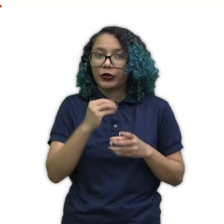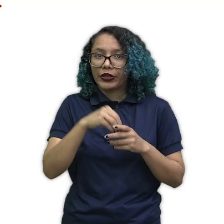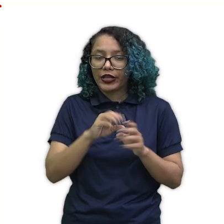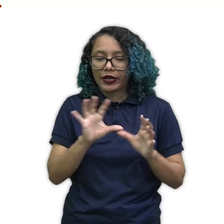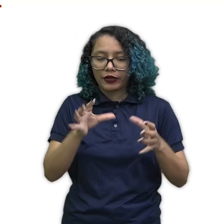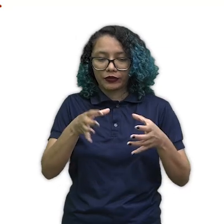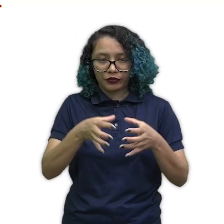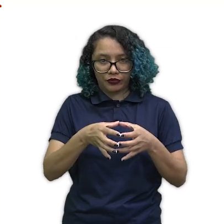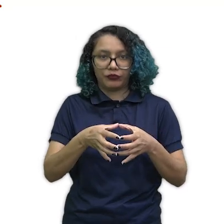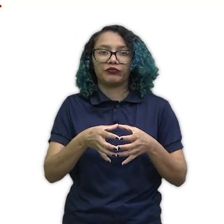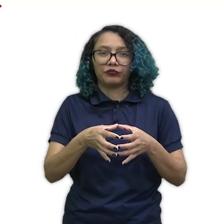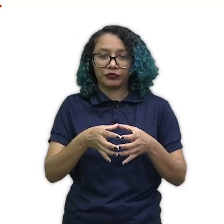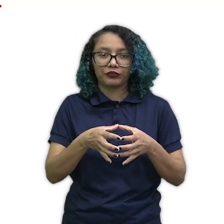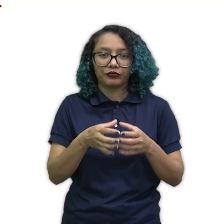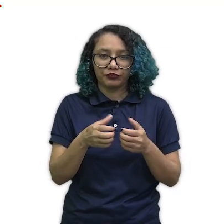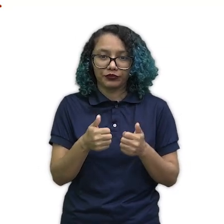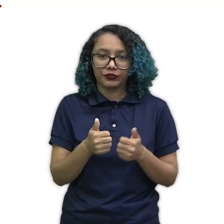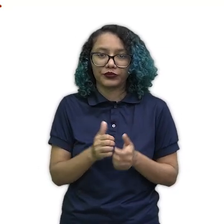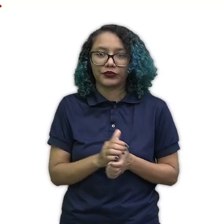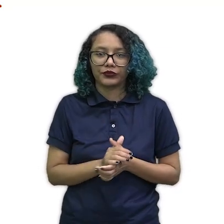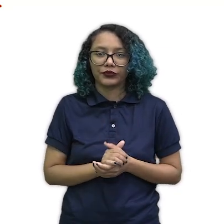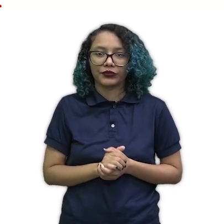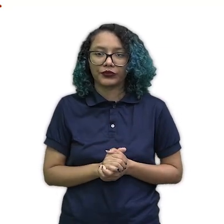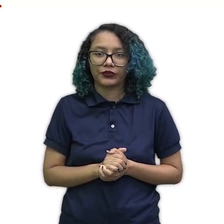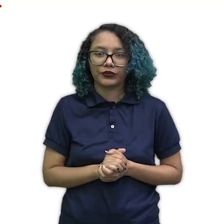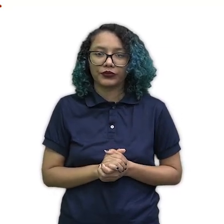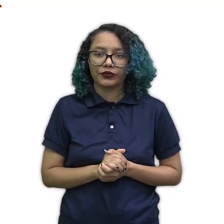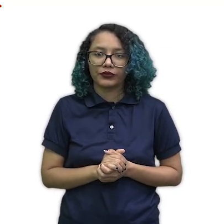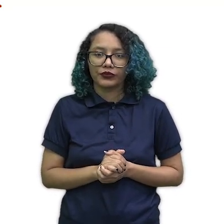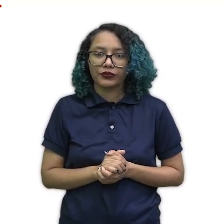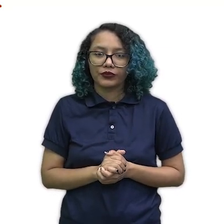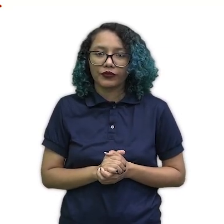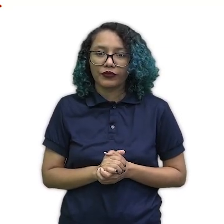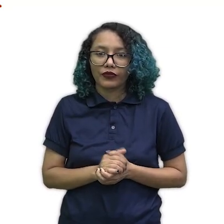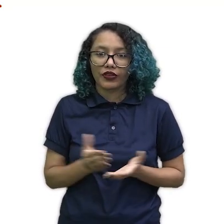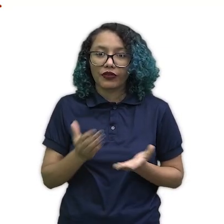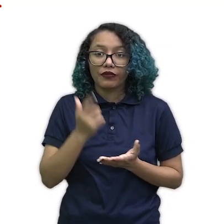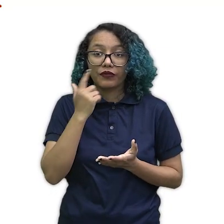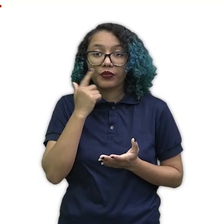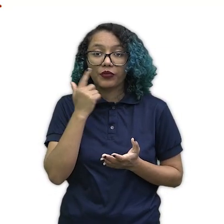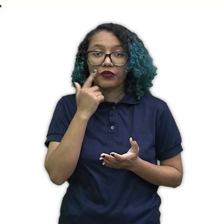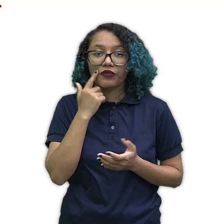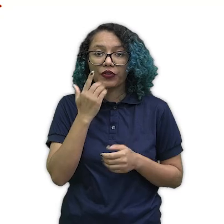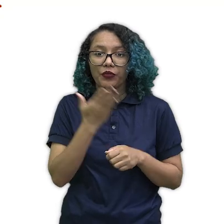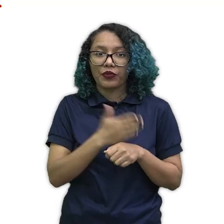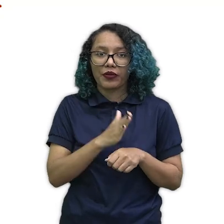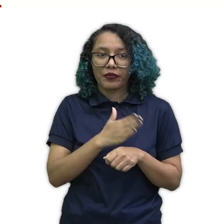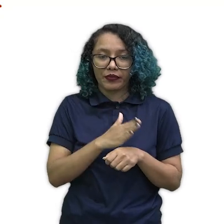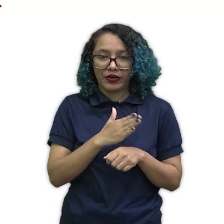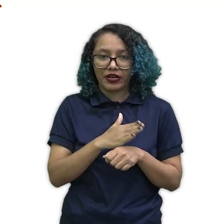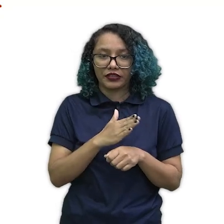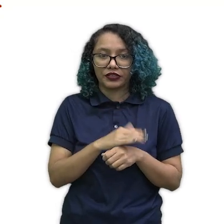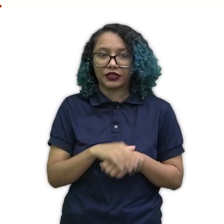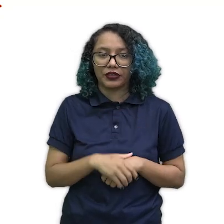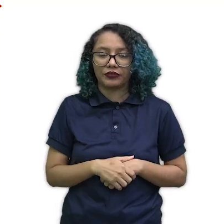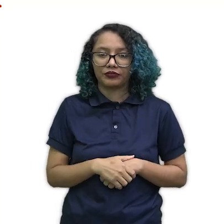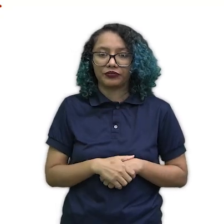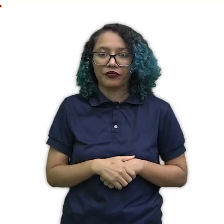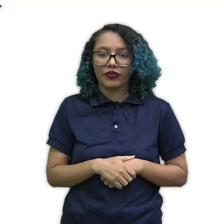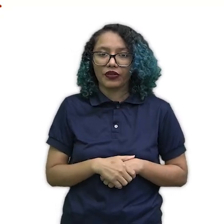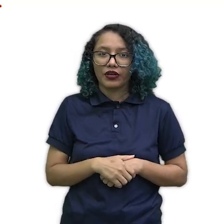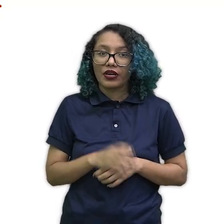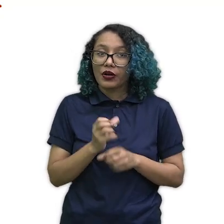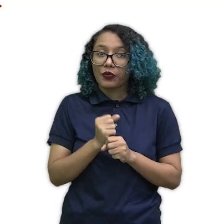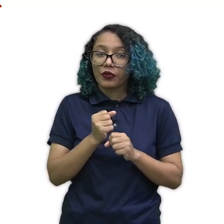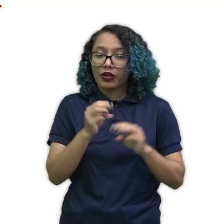trabalhados dentro do conjunto. Perfeito? Vamos agora, então, verificar na prática como que a gente calcula a